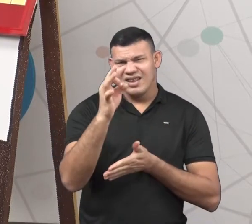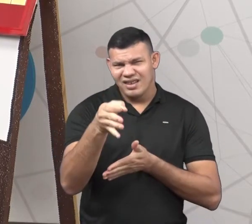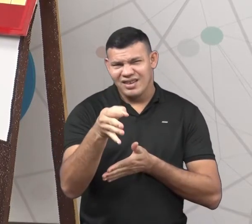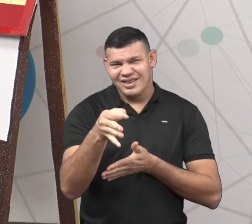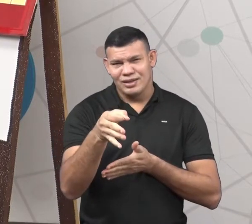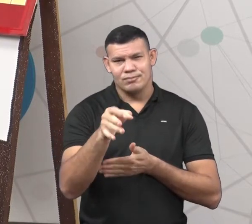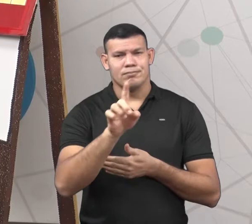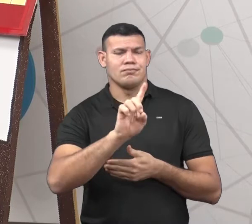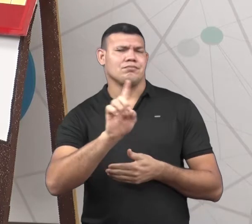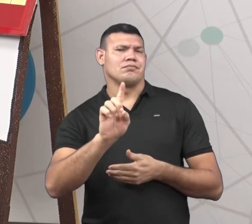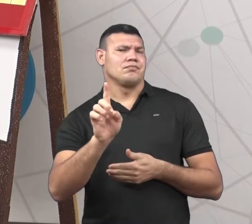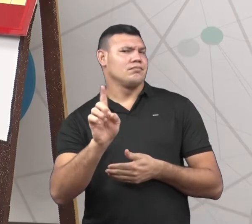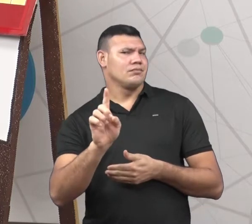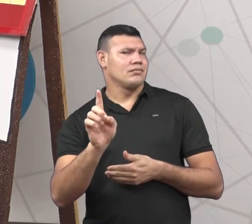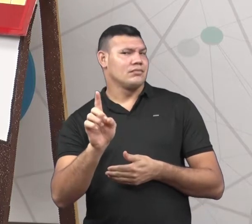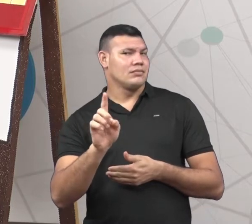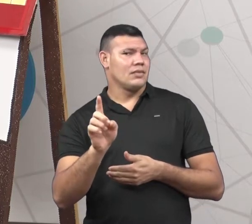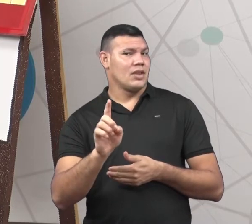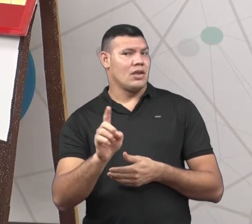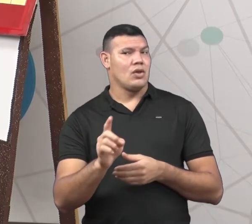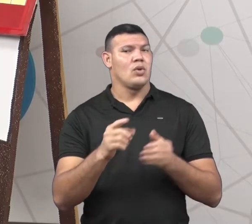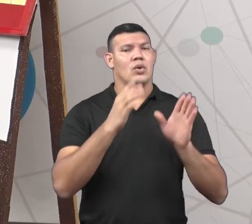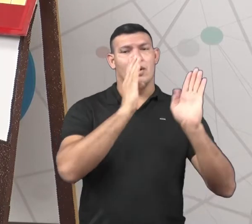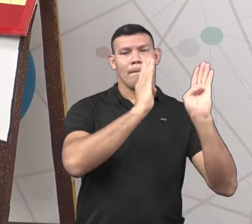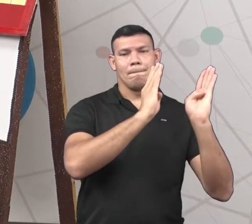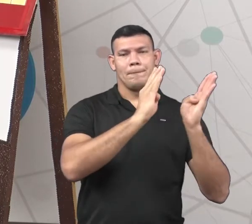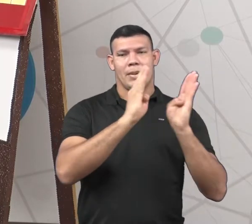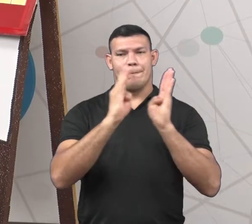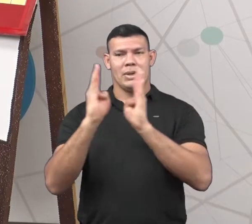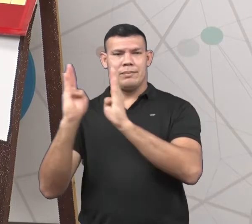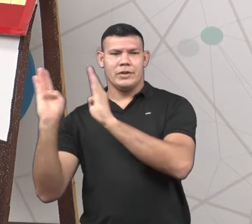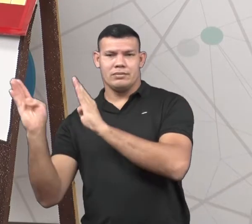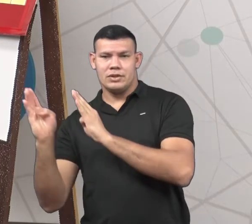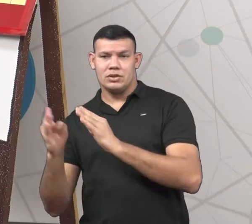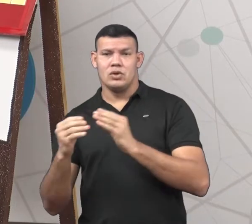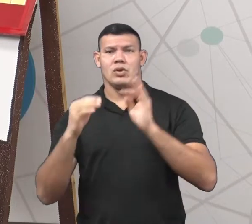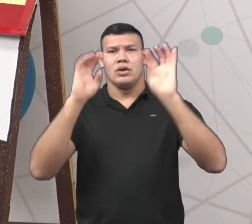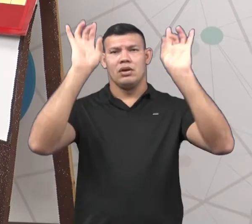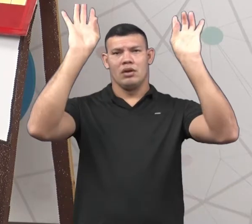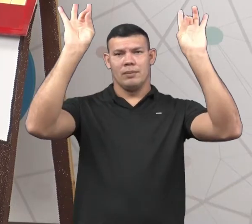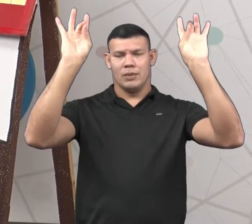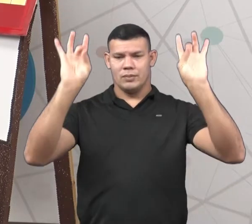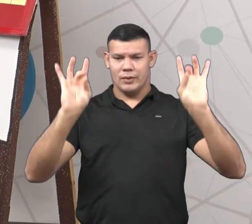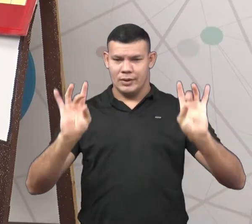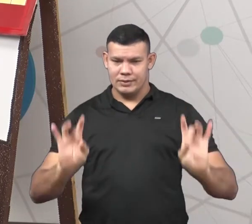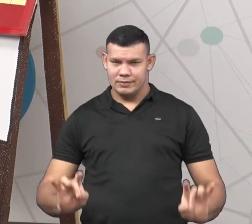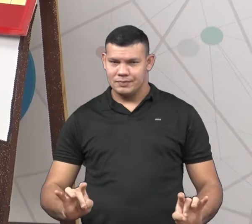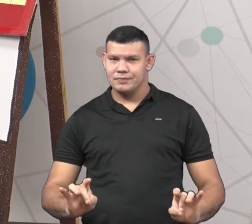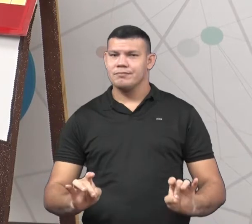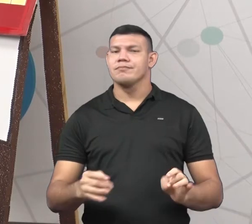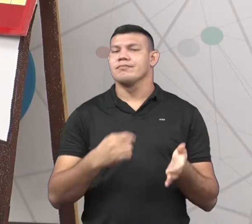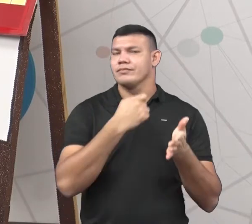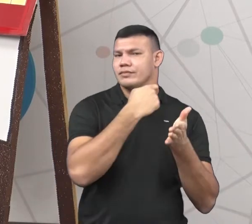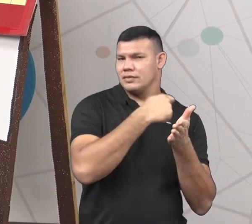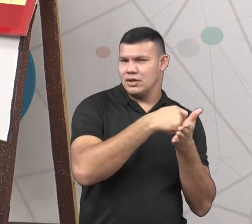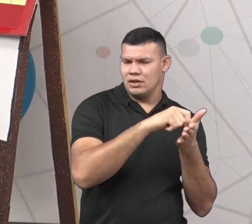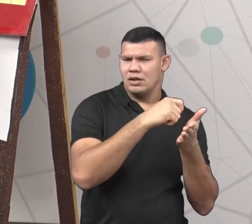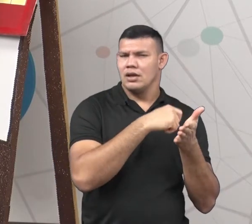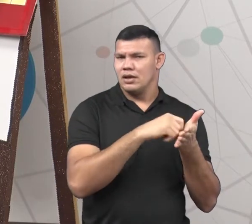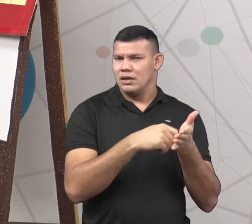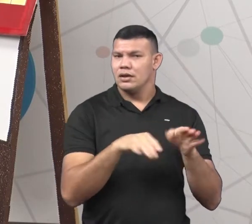As ordens e classes, elas servem para que eu aprenda a ler os números e a escrevê-los